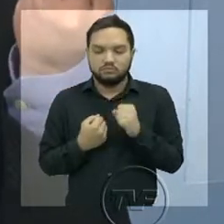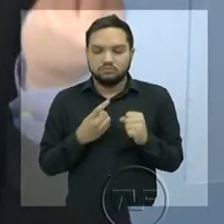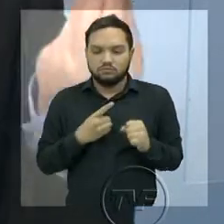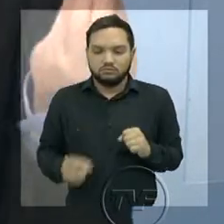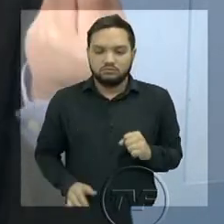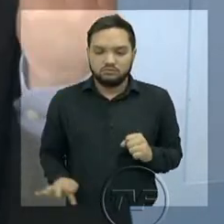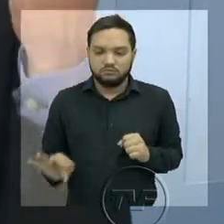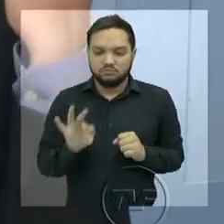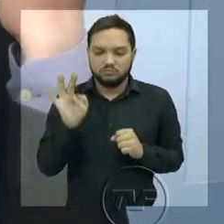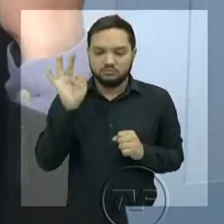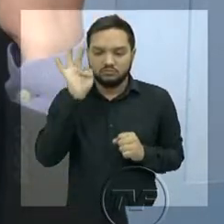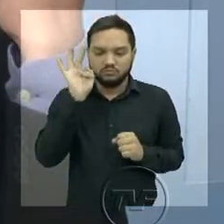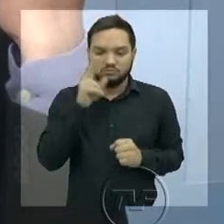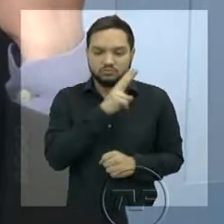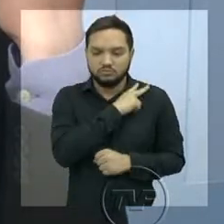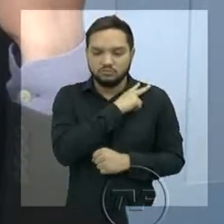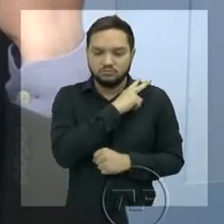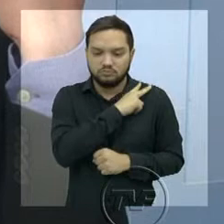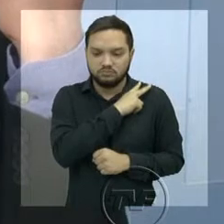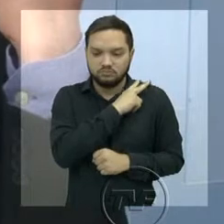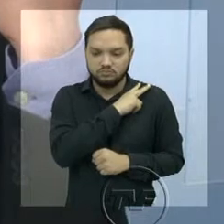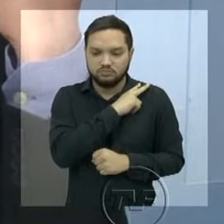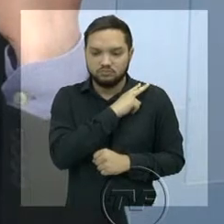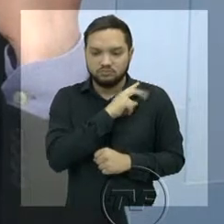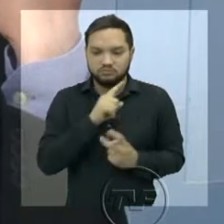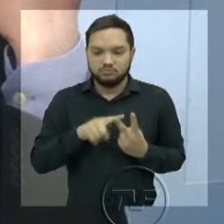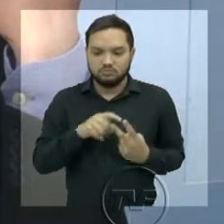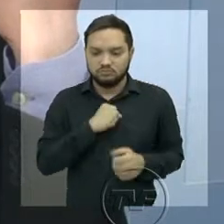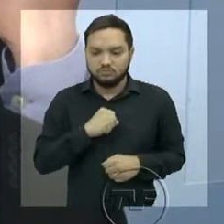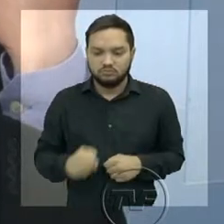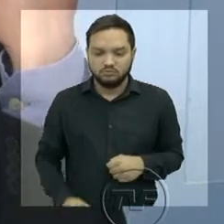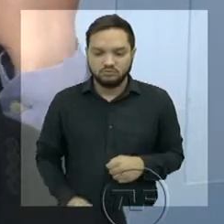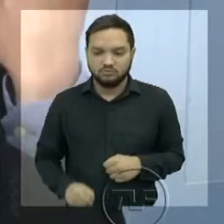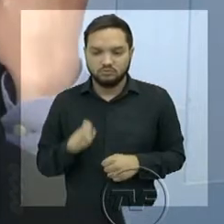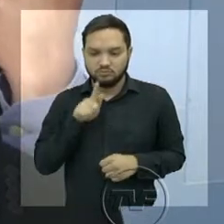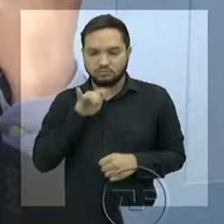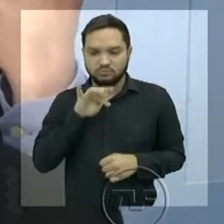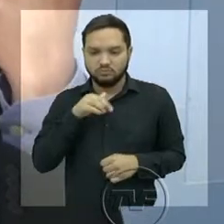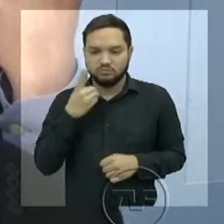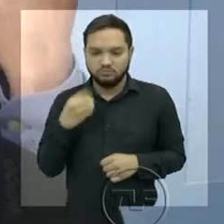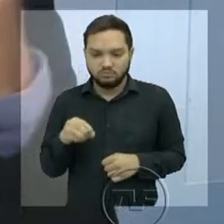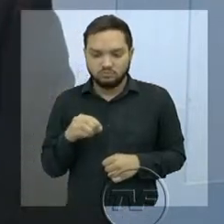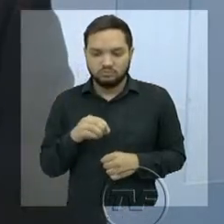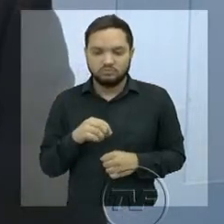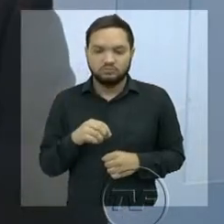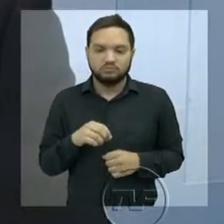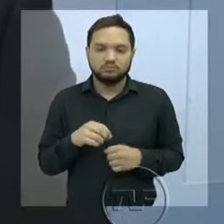federal Capitão Wagner e do senador Luiz Eduardo Girão em relação ao governo